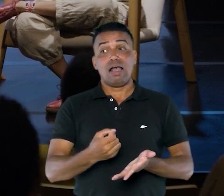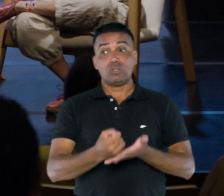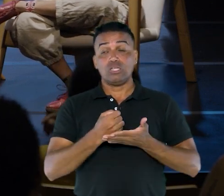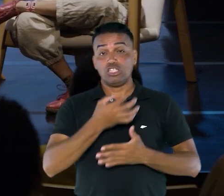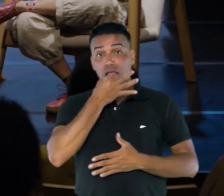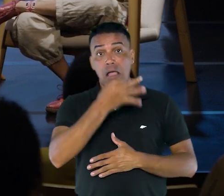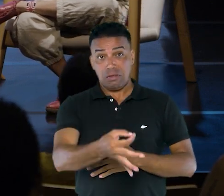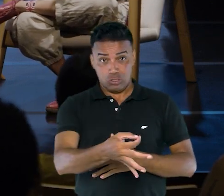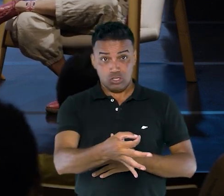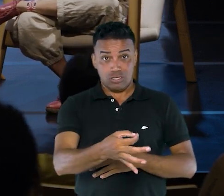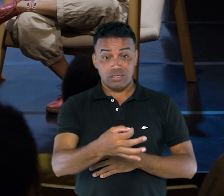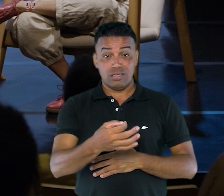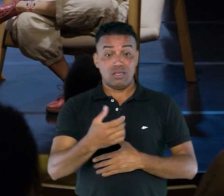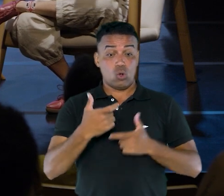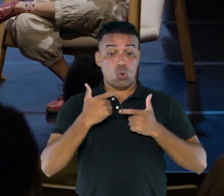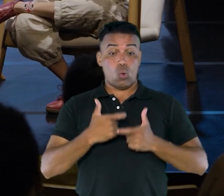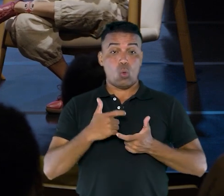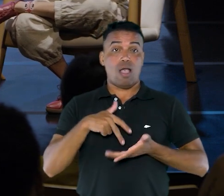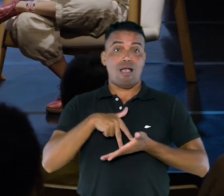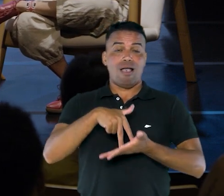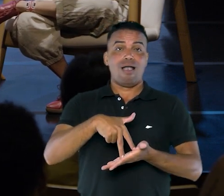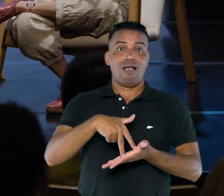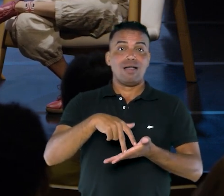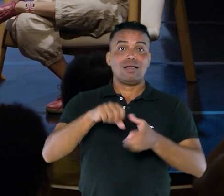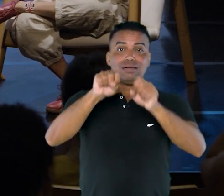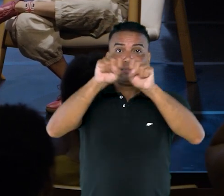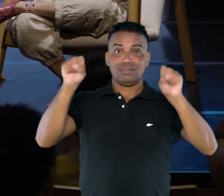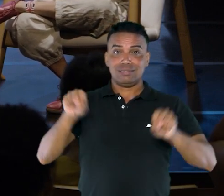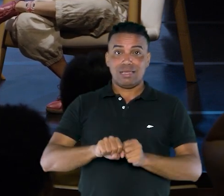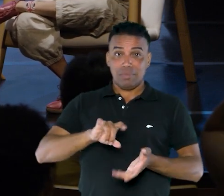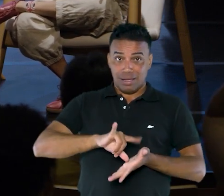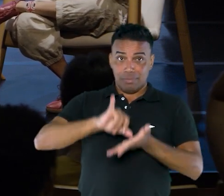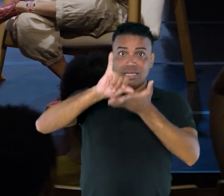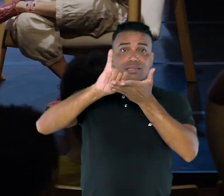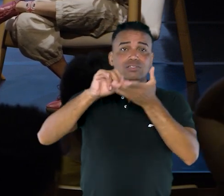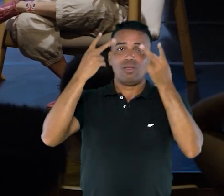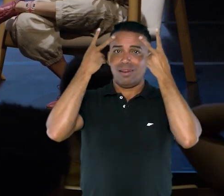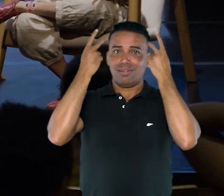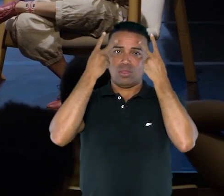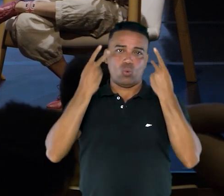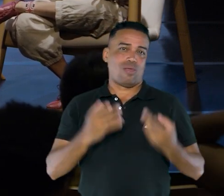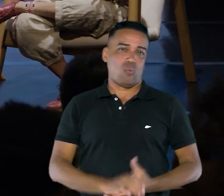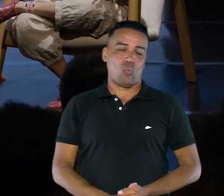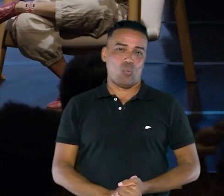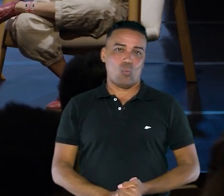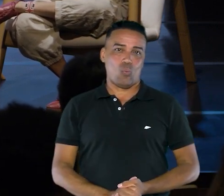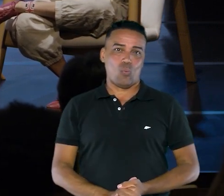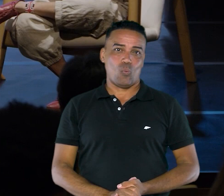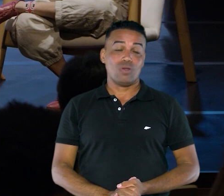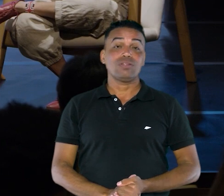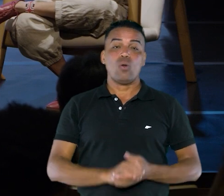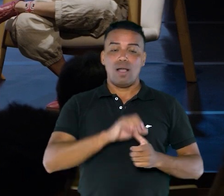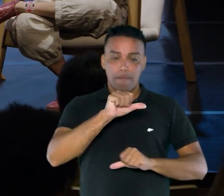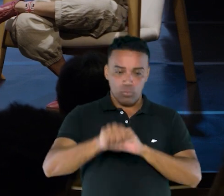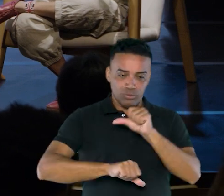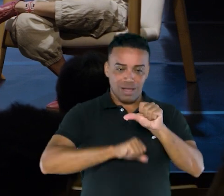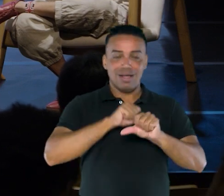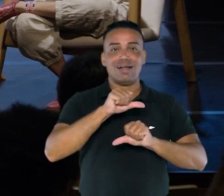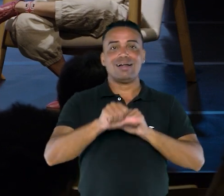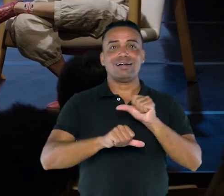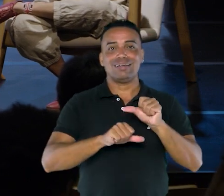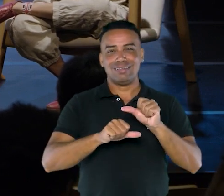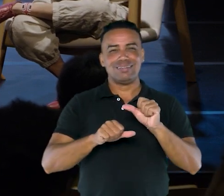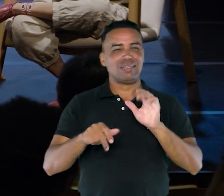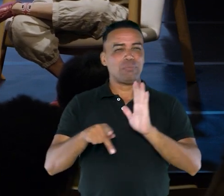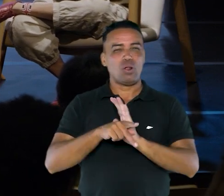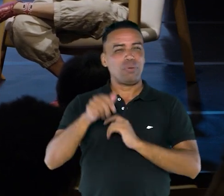ache que esse lugar que a gente está, do capitalismo, seja completamente natural. Né? Então, a desconstrução, que